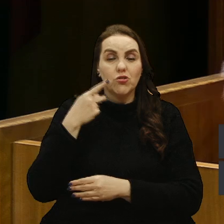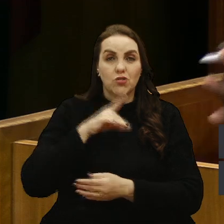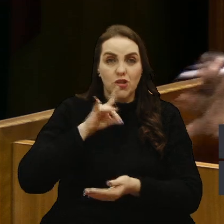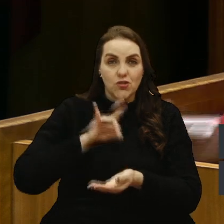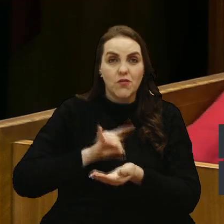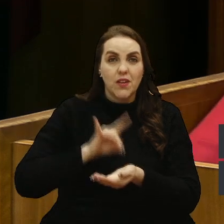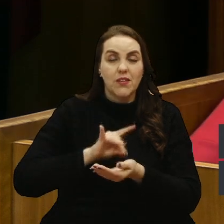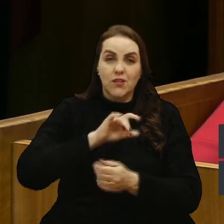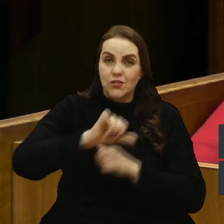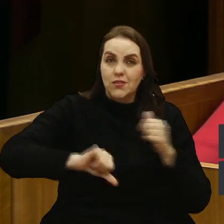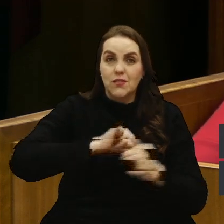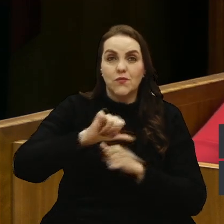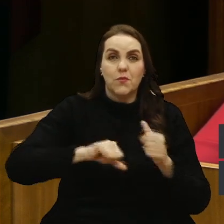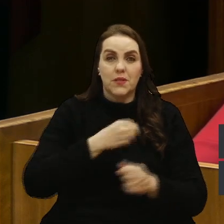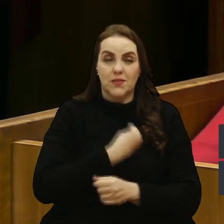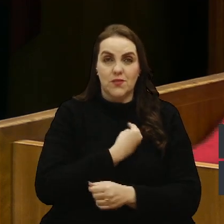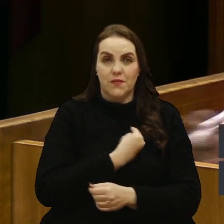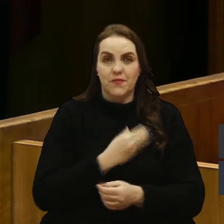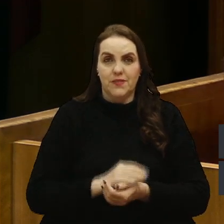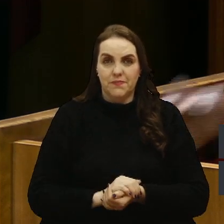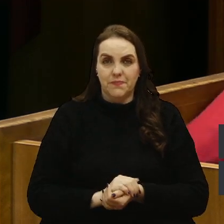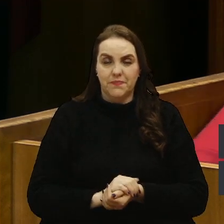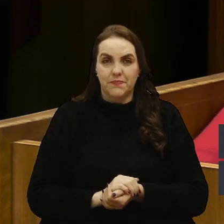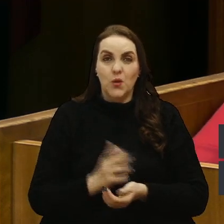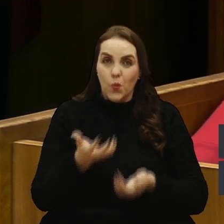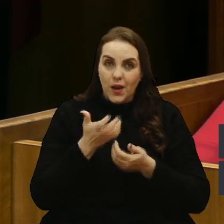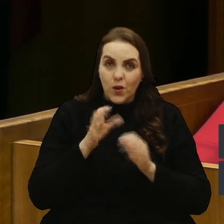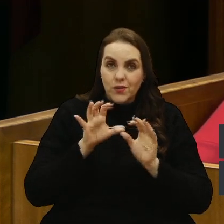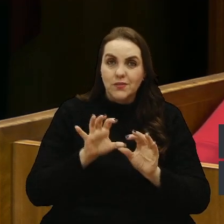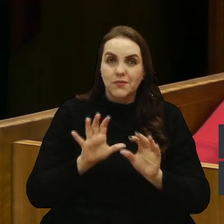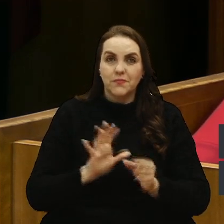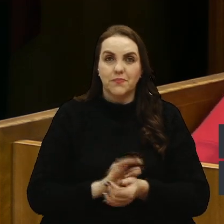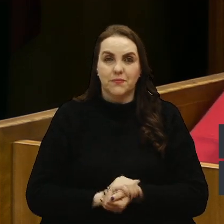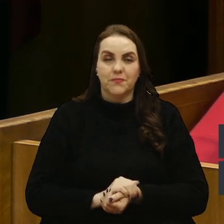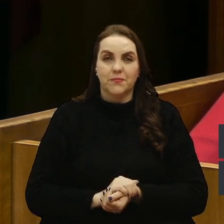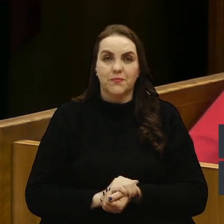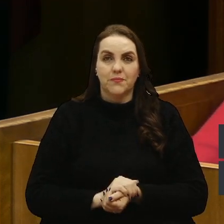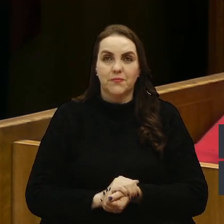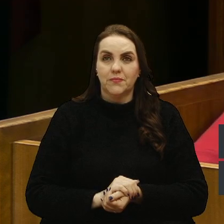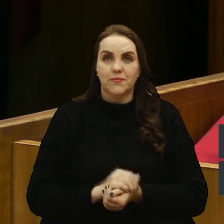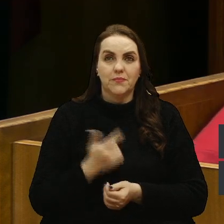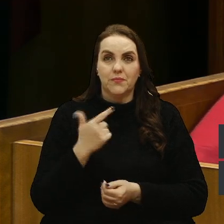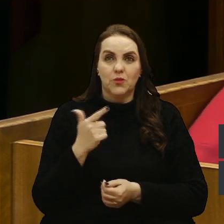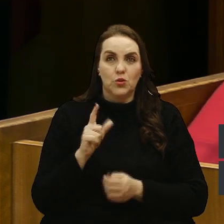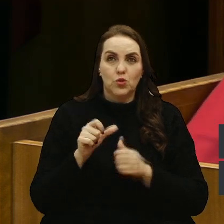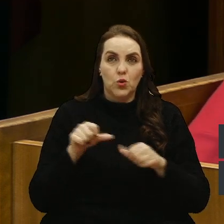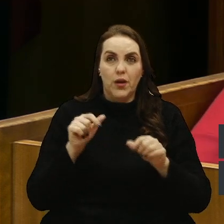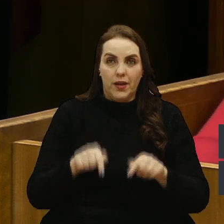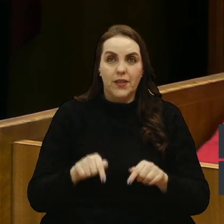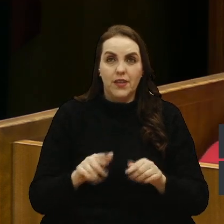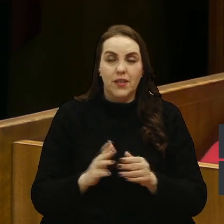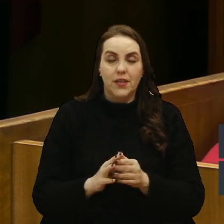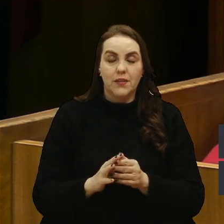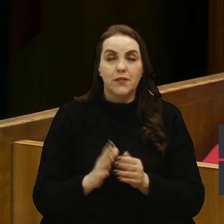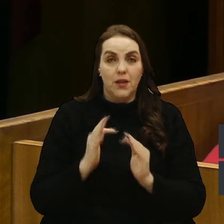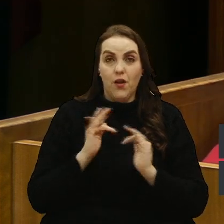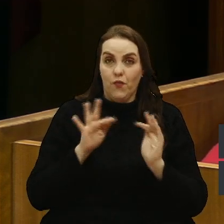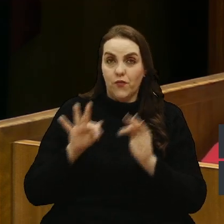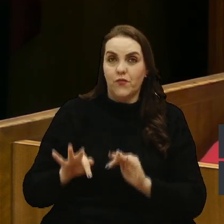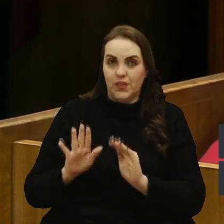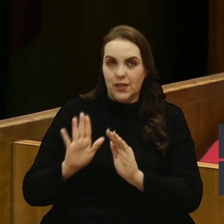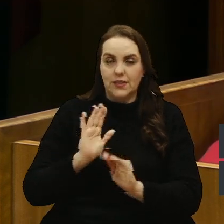para transformar a vida. É isso que eu quero. Para finalizar. Eu não estou aqui para pedir, eu vou finalizar. Eu não estou aqui para